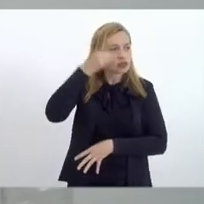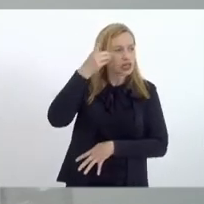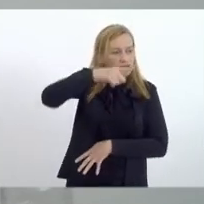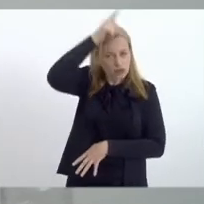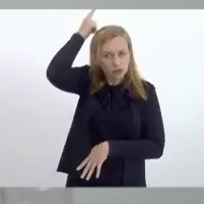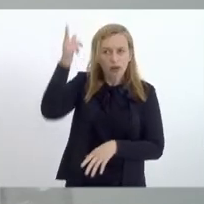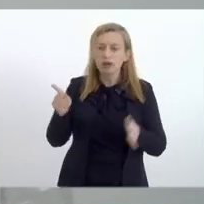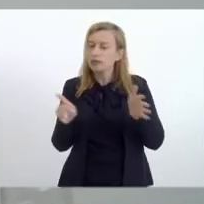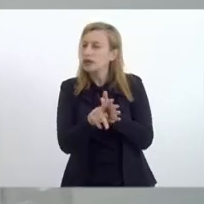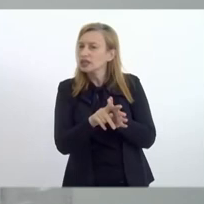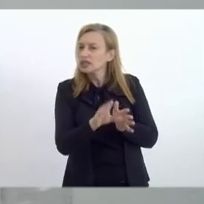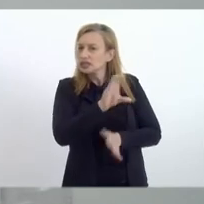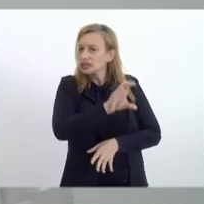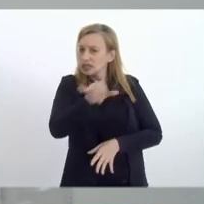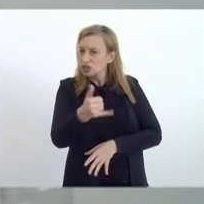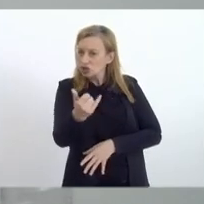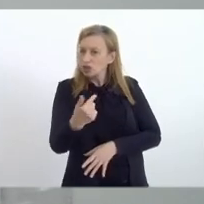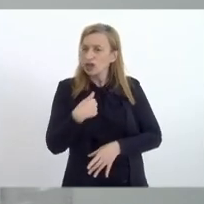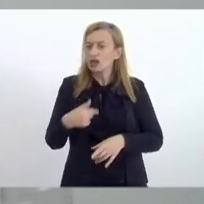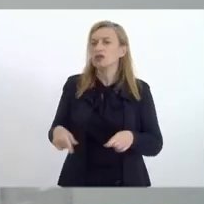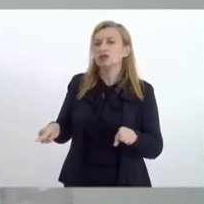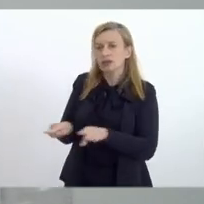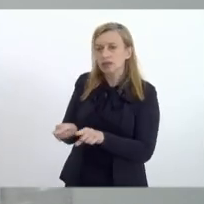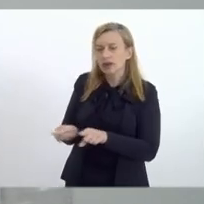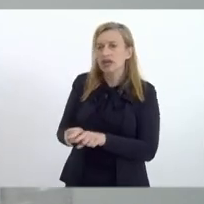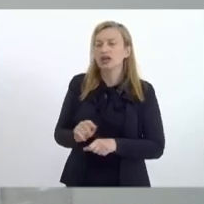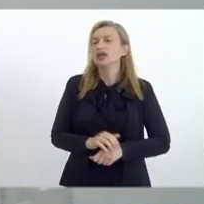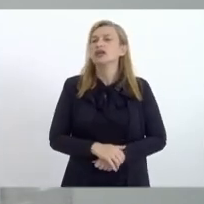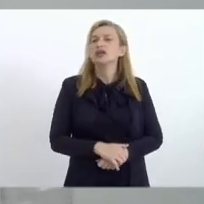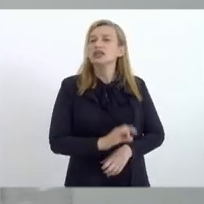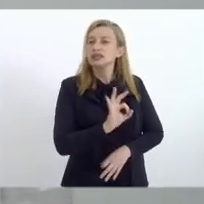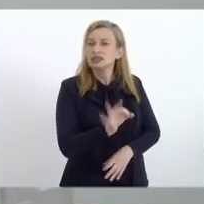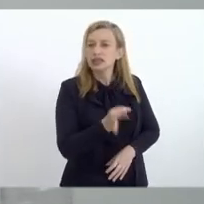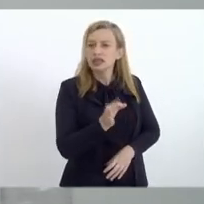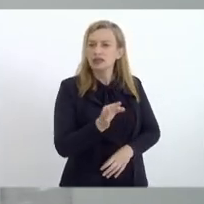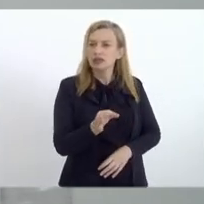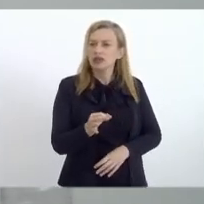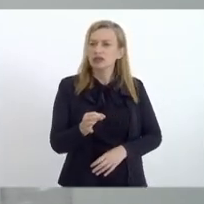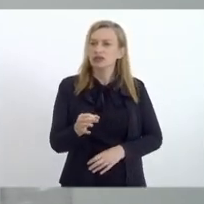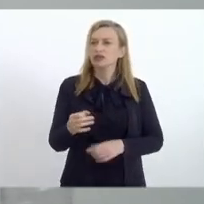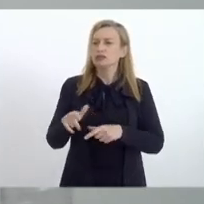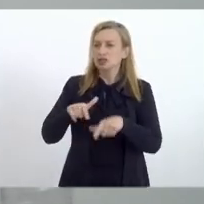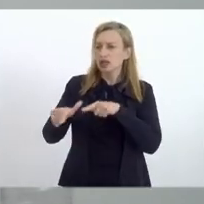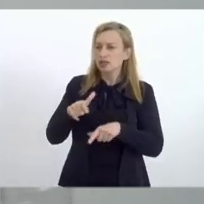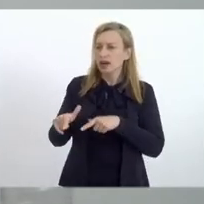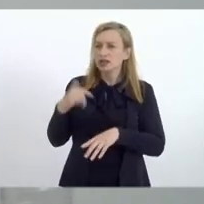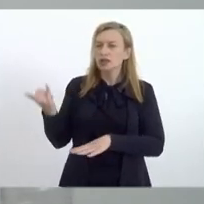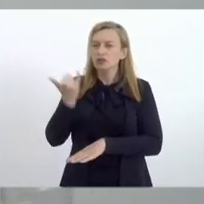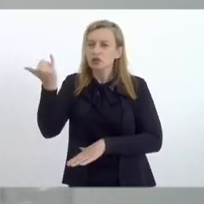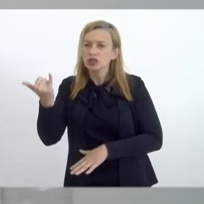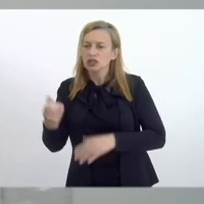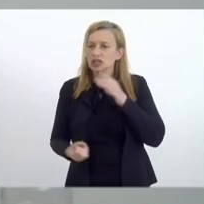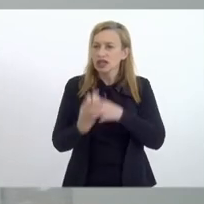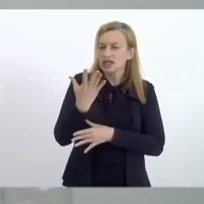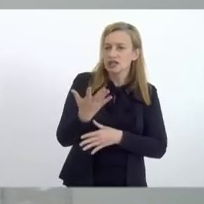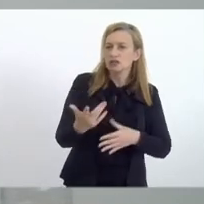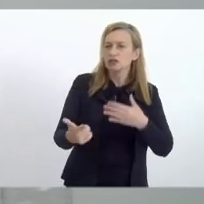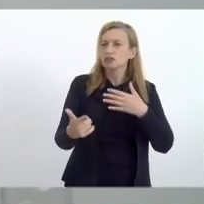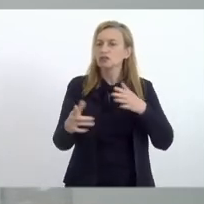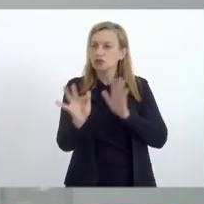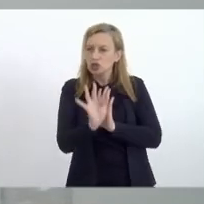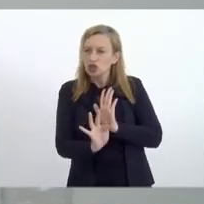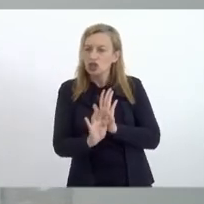membro titular da CCJ, eu sou membro titular da CCJ. Obviamente que a gente vai ter um papel fundamental na construção desse texto. E, desde já,